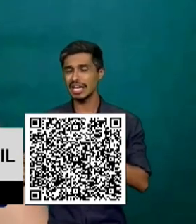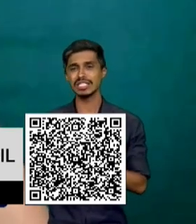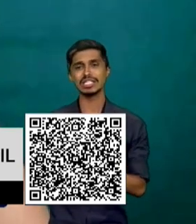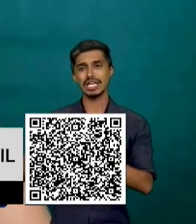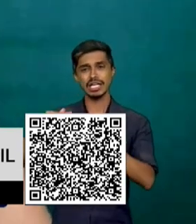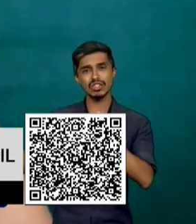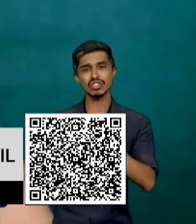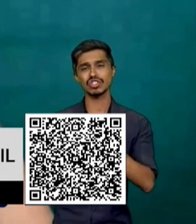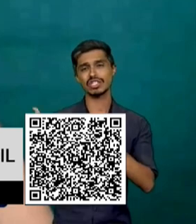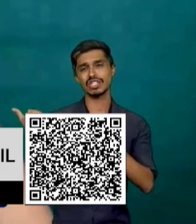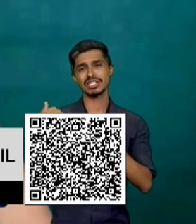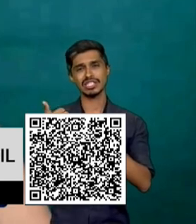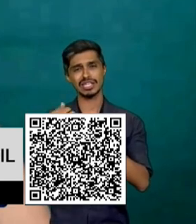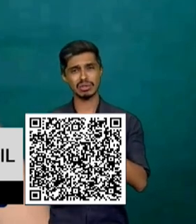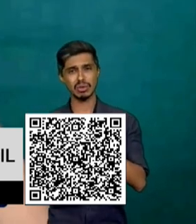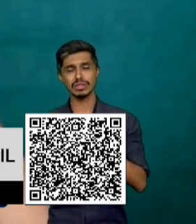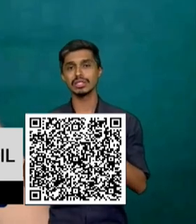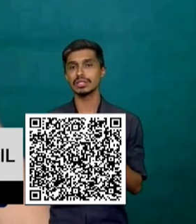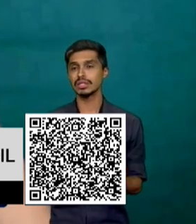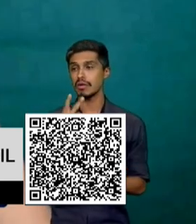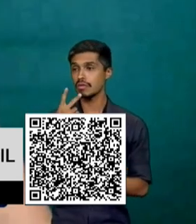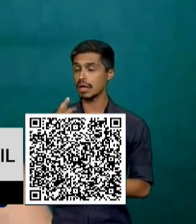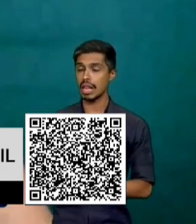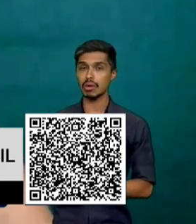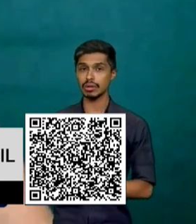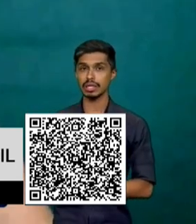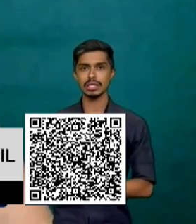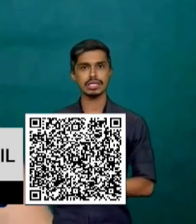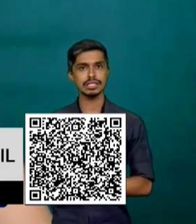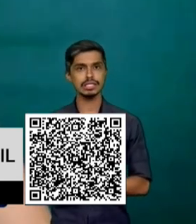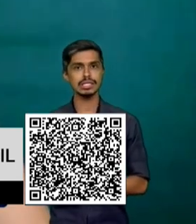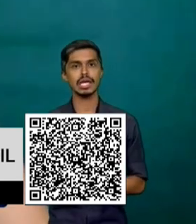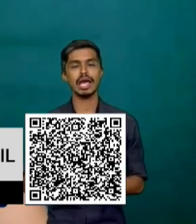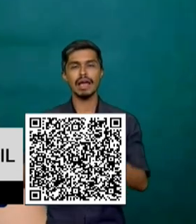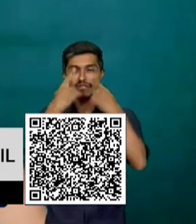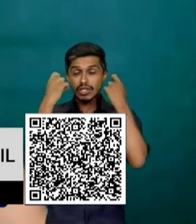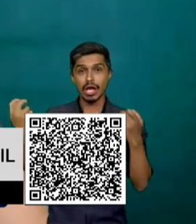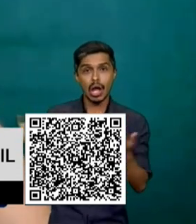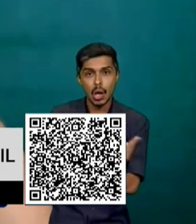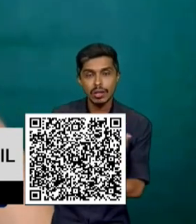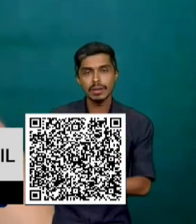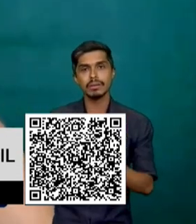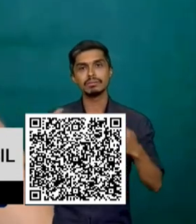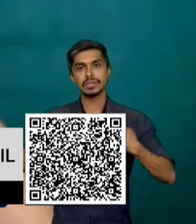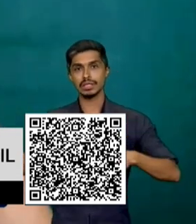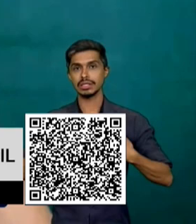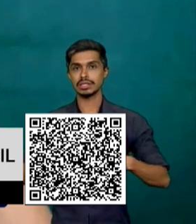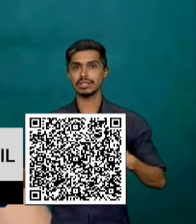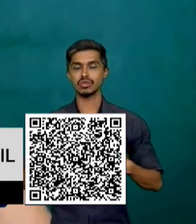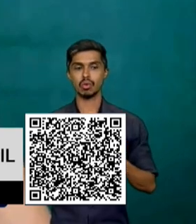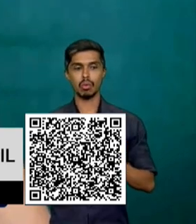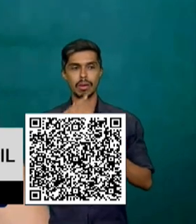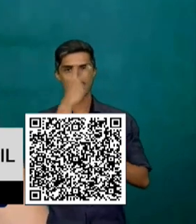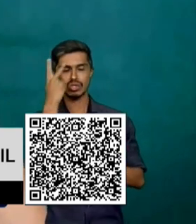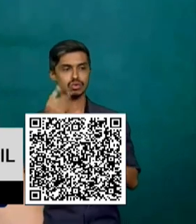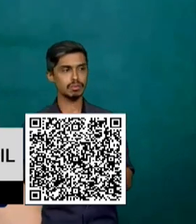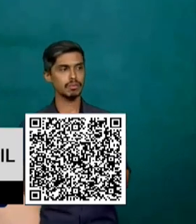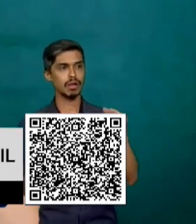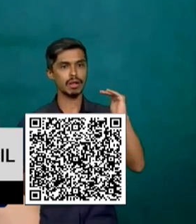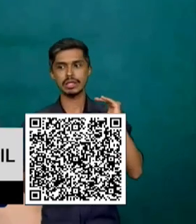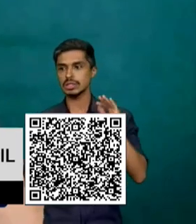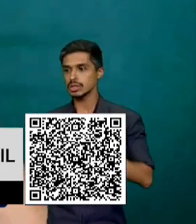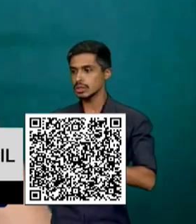menores de 14 anos. Significa o seguinte, que uma vez a violência tendo acontecido, é necessário que um adulto faça